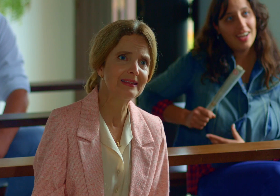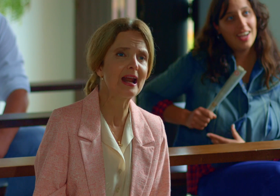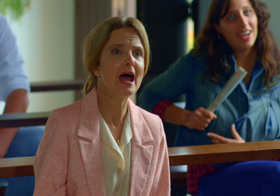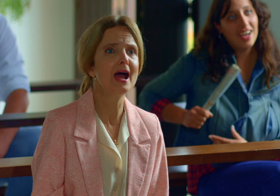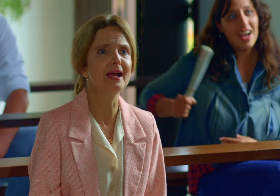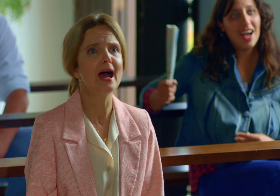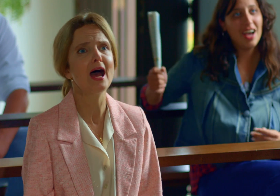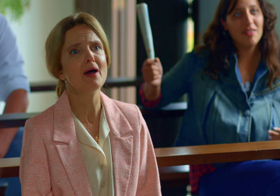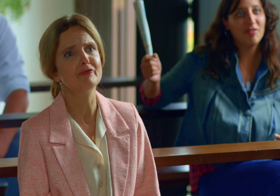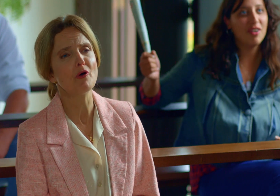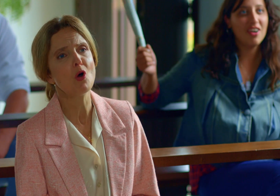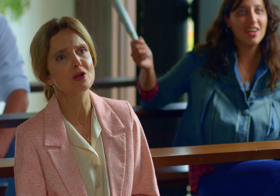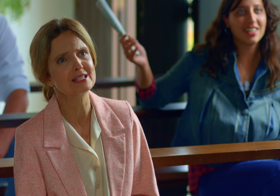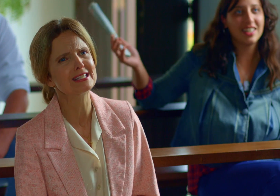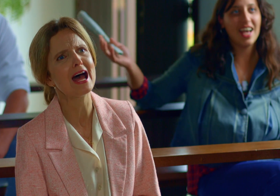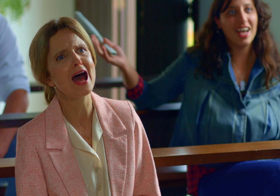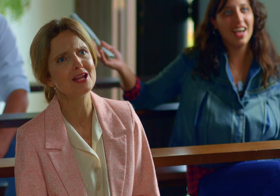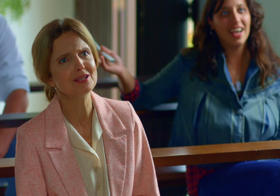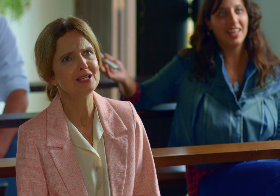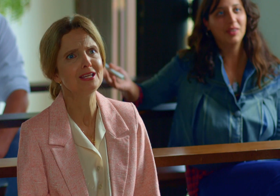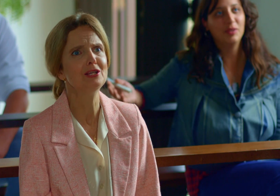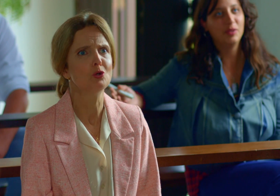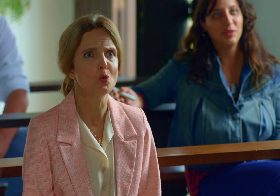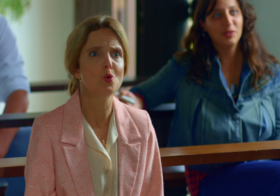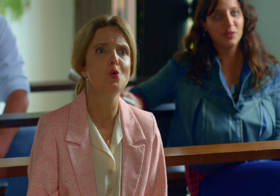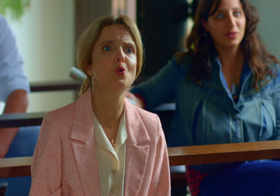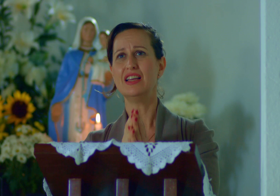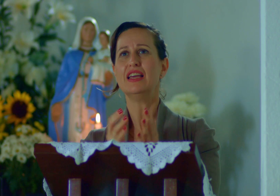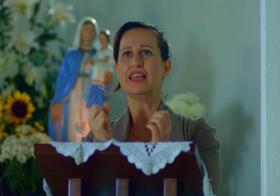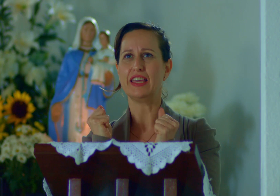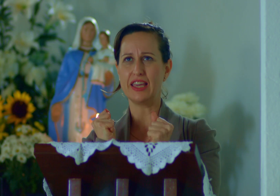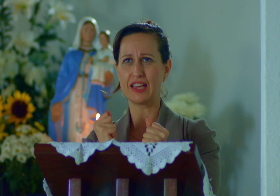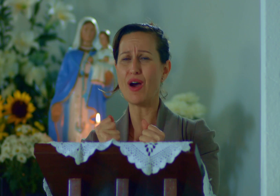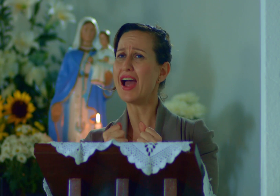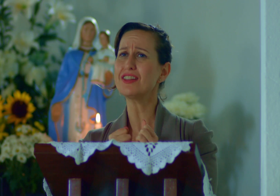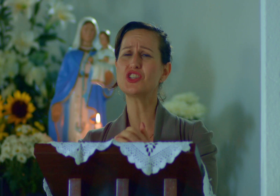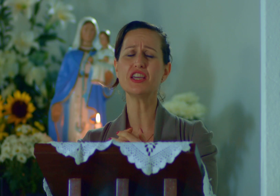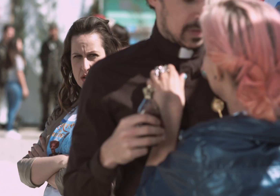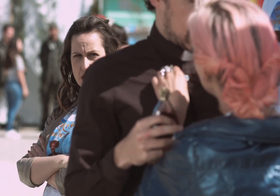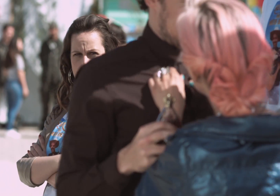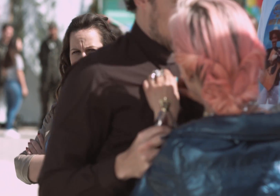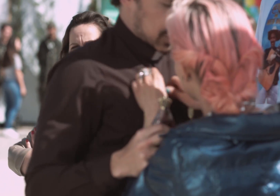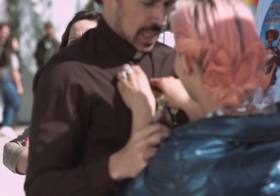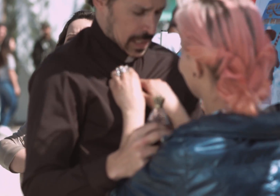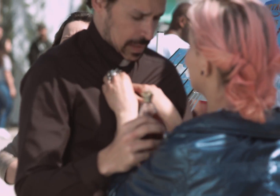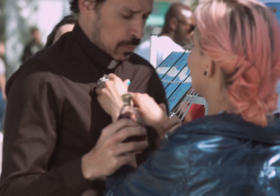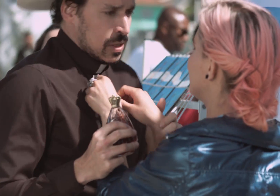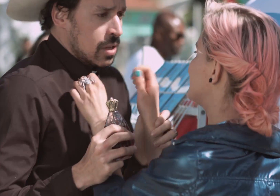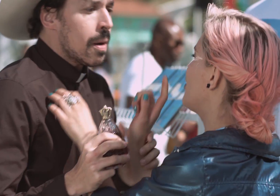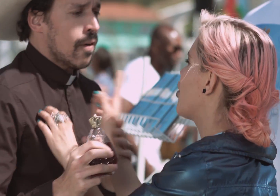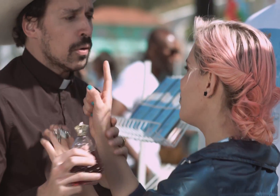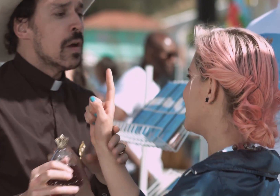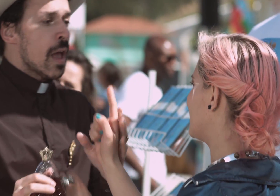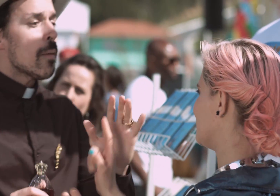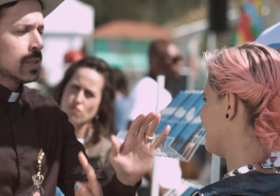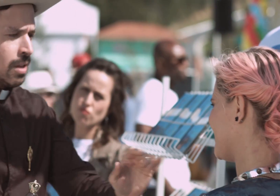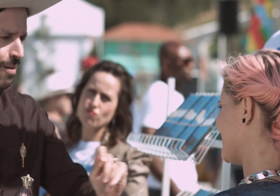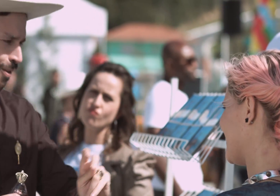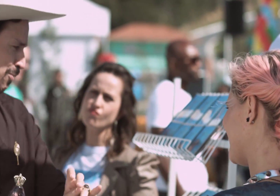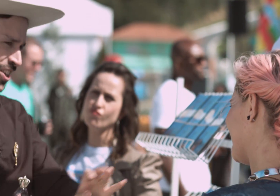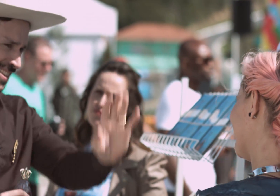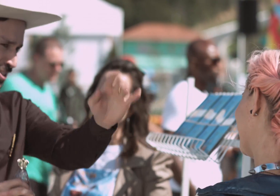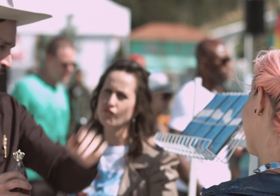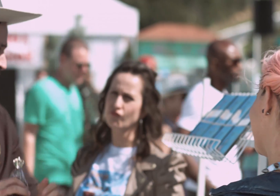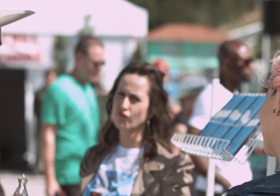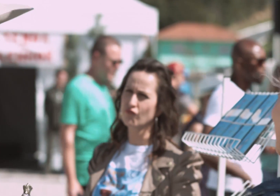Jesus, traga força e luz e guarde os seus filhos.